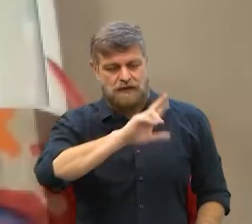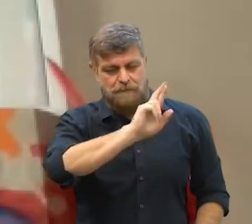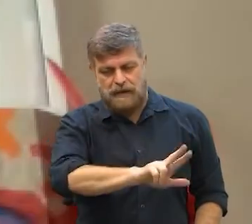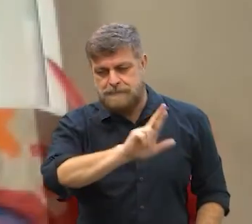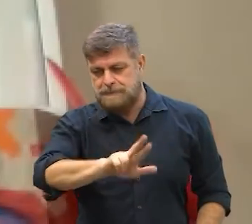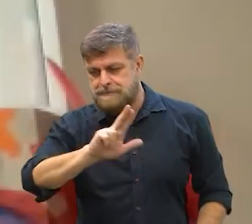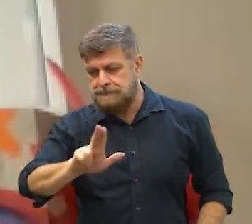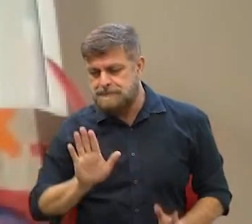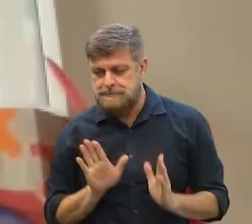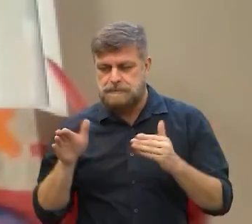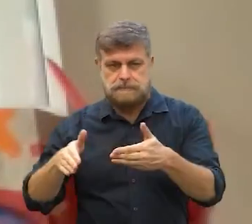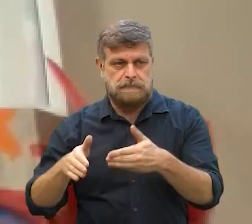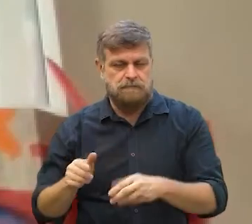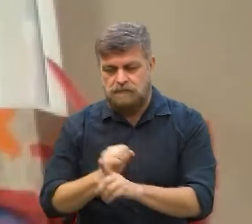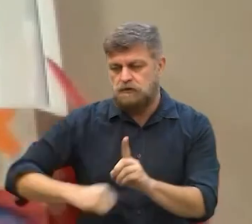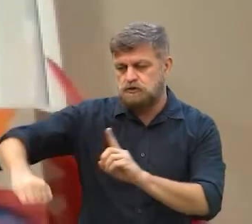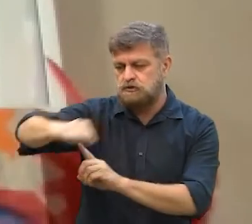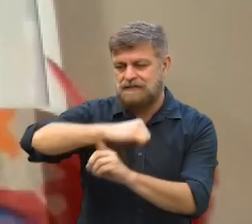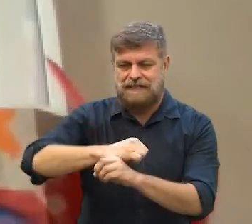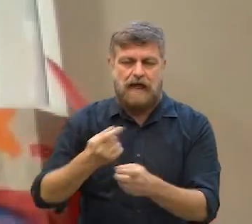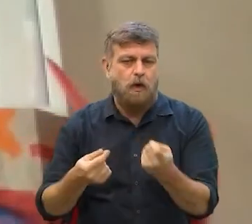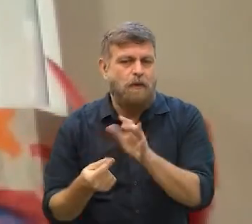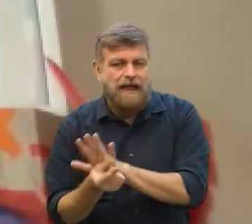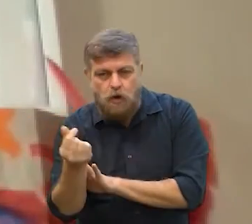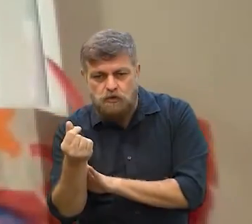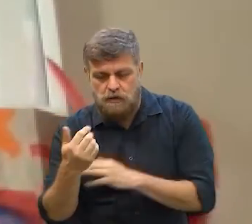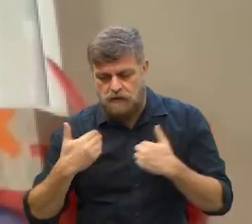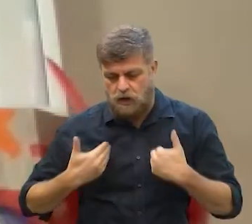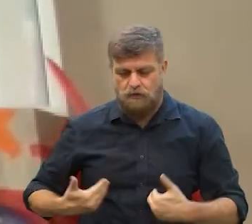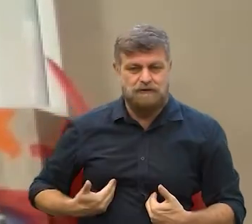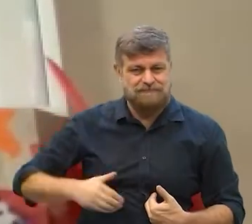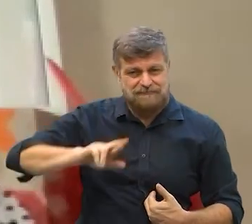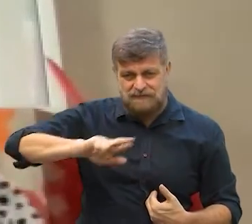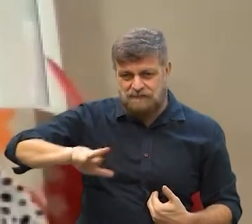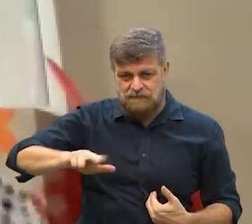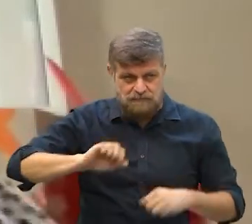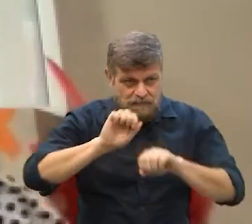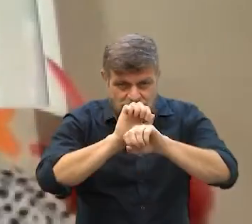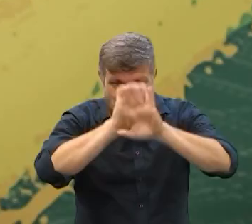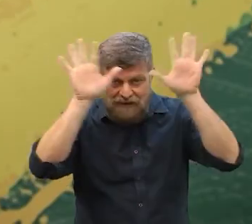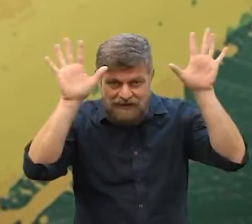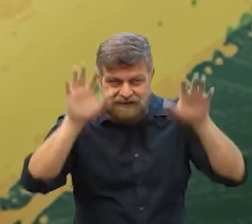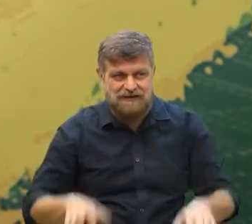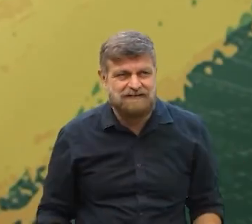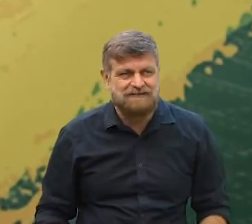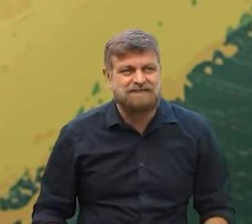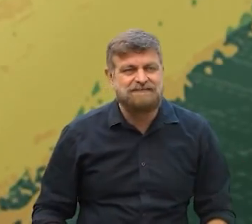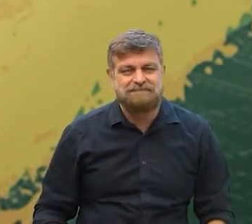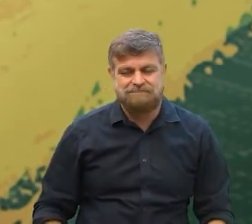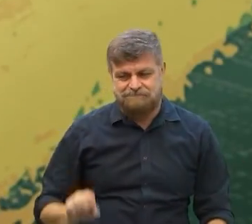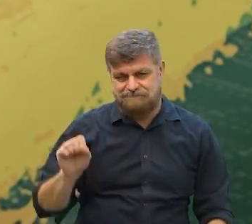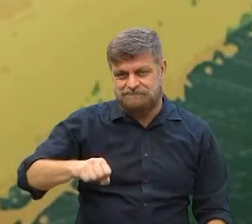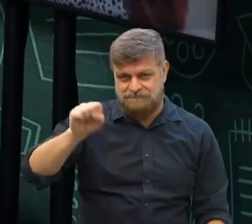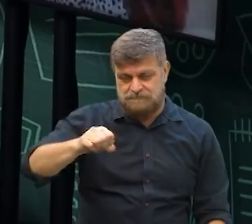diferença específica de natureza social, econômica, física, o que quiser. Ficou claro assim? Ficou